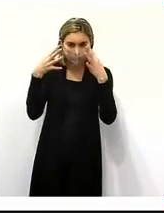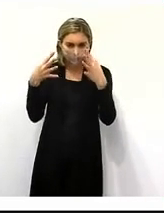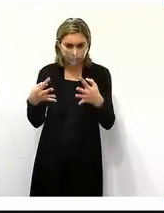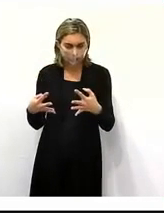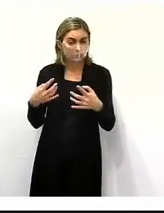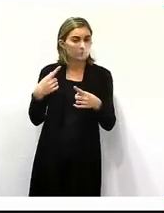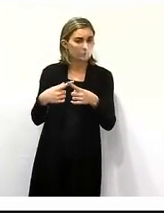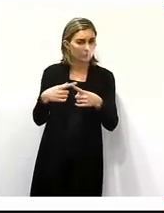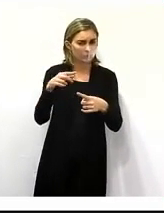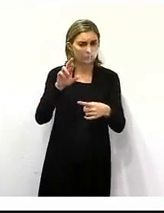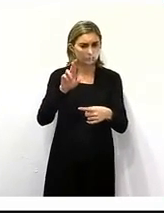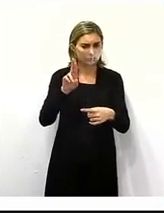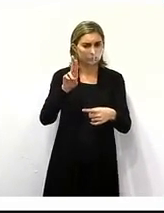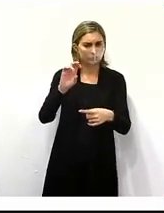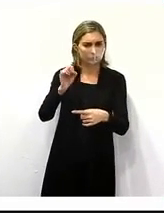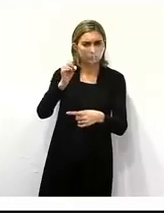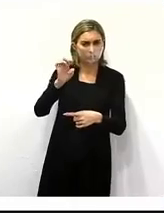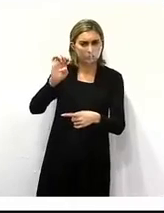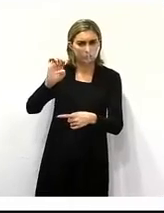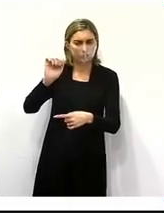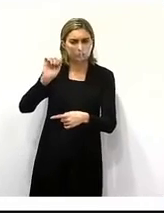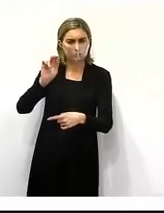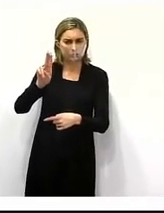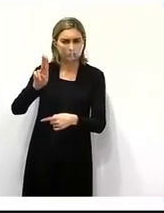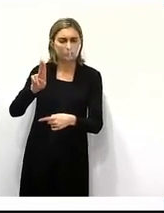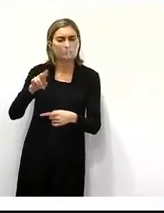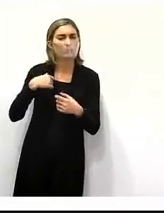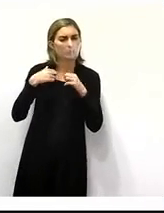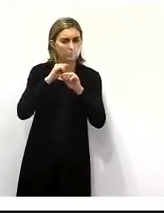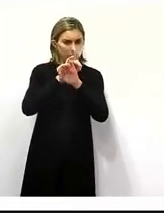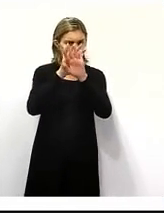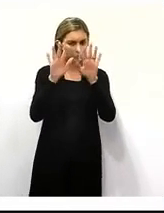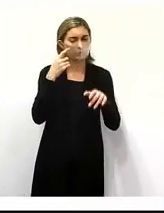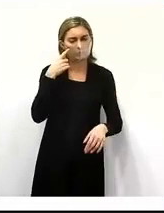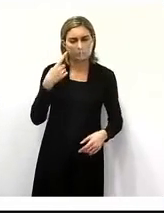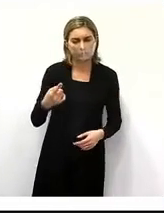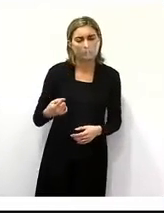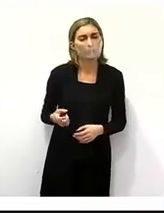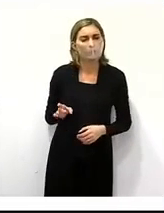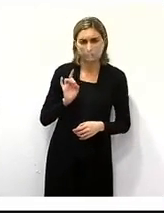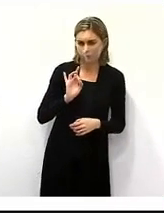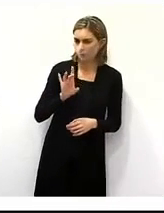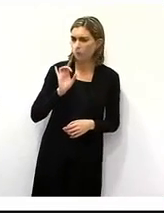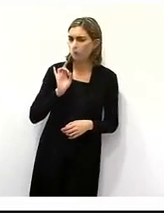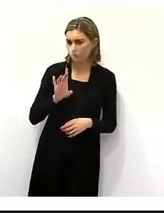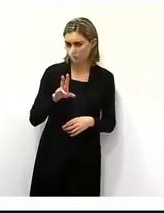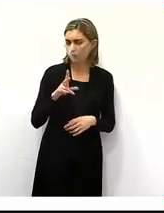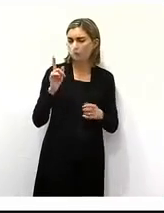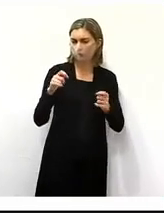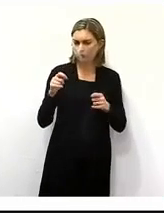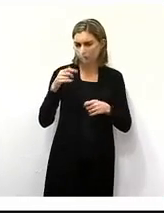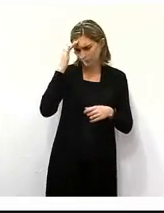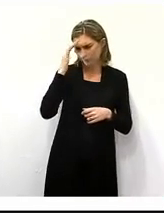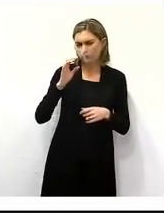Atenção, porque Rousseau é bastante claro em relação a isso. Pessoal, só mesmo é